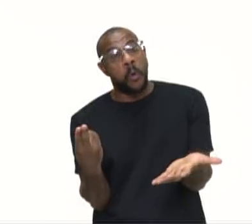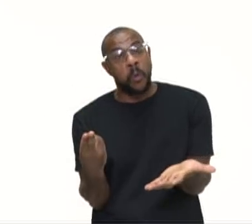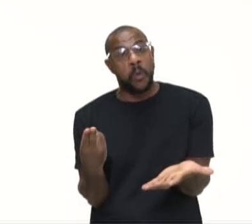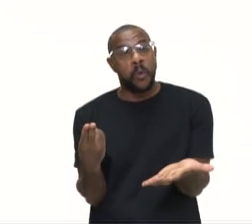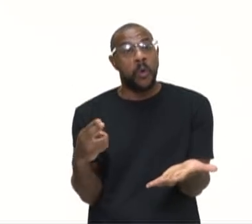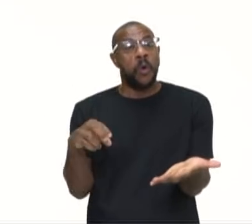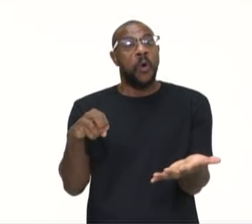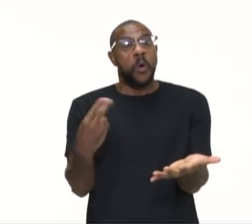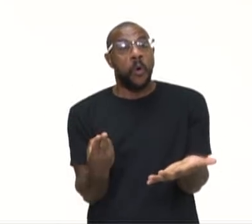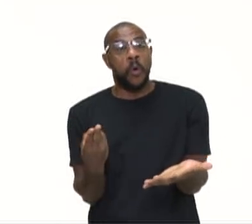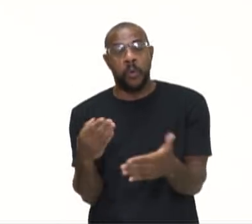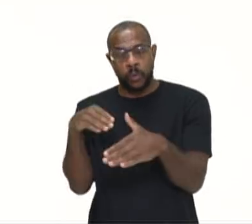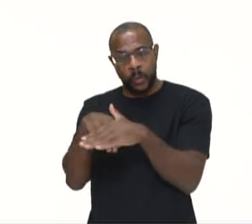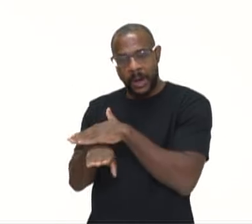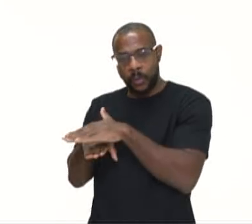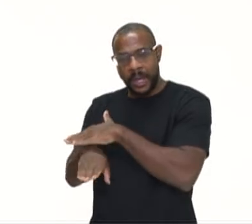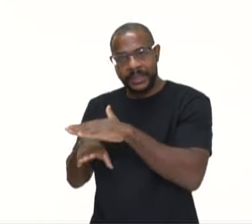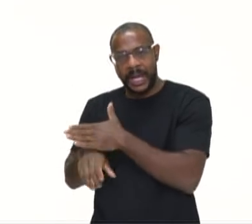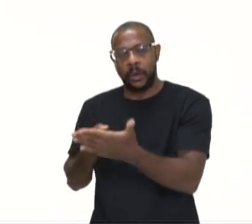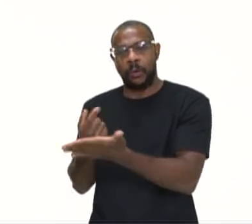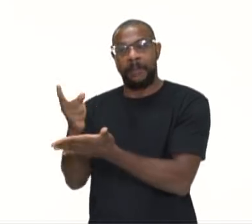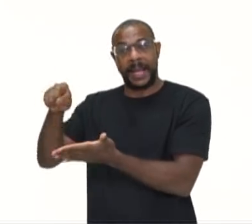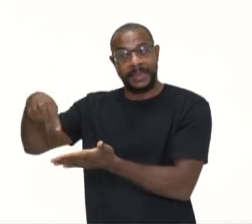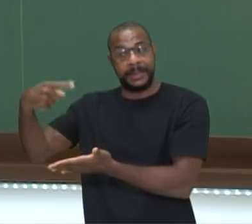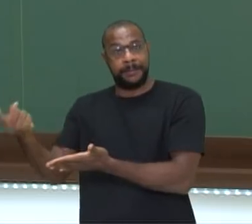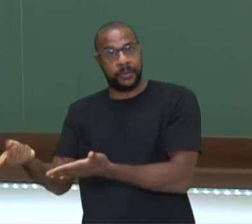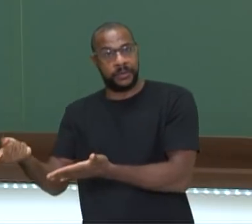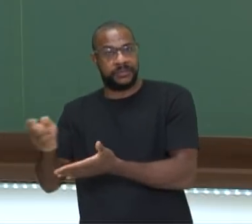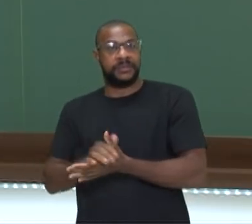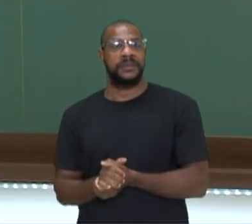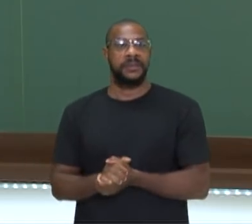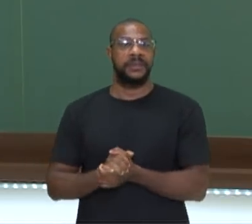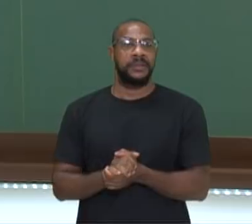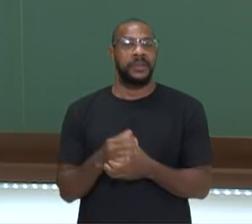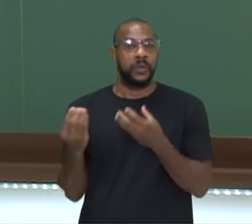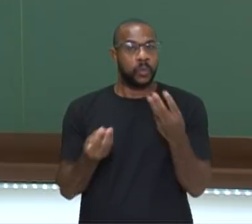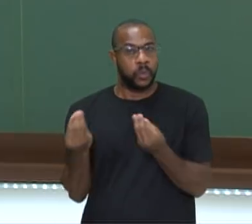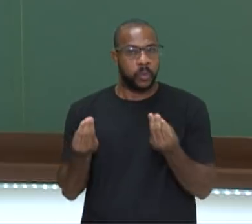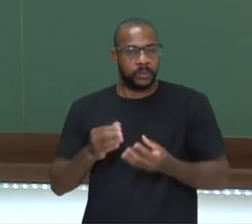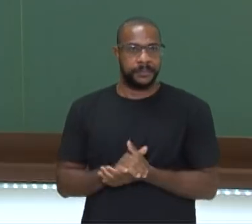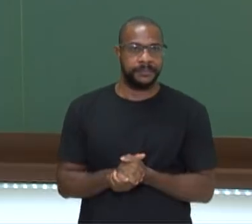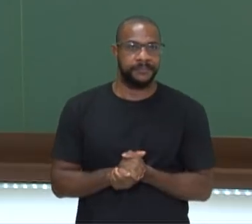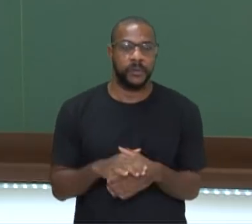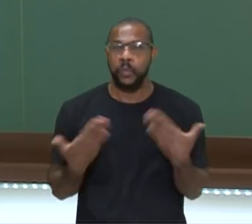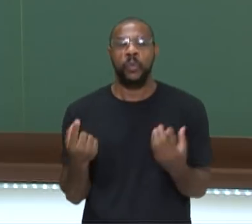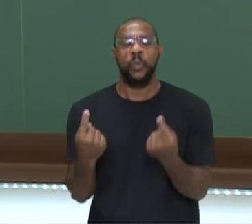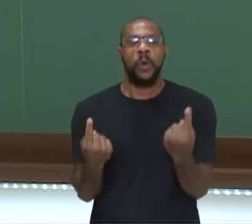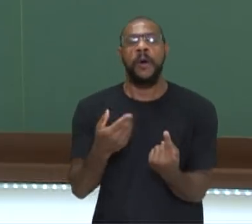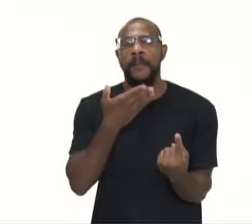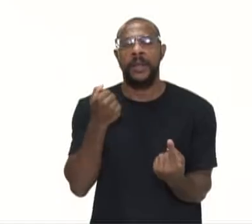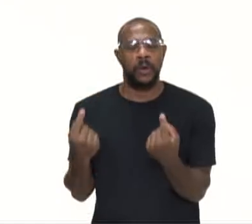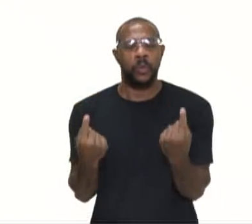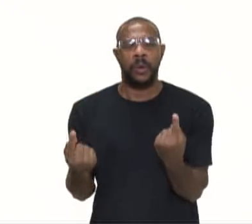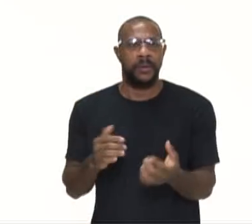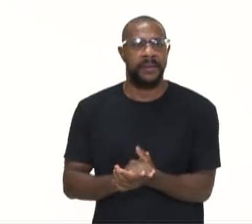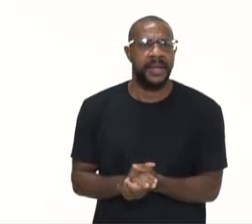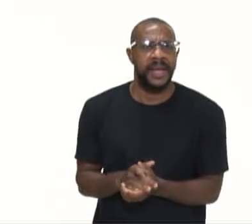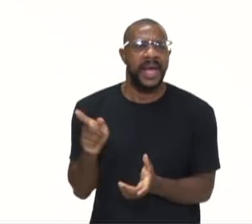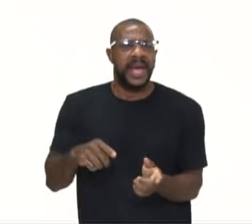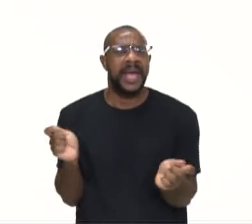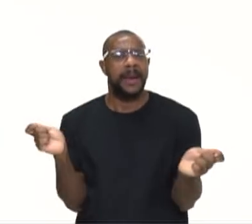guardar e comprar depois, né? Para não fugir do comprar a prazo. Será possível